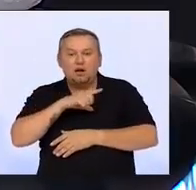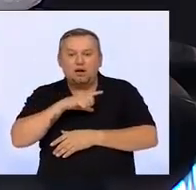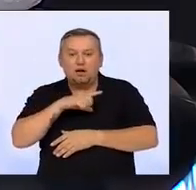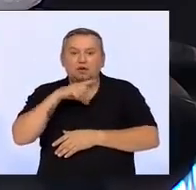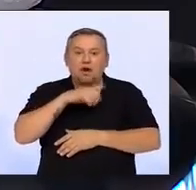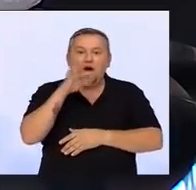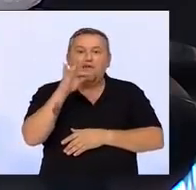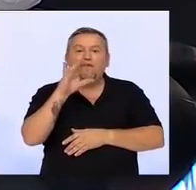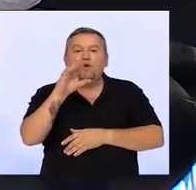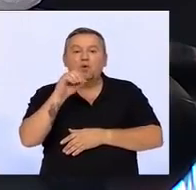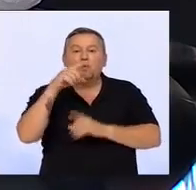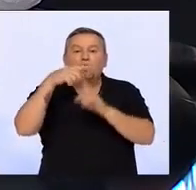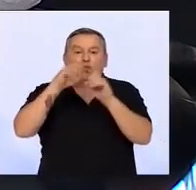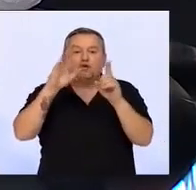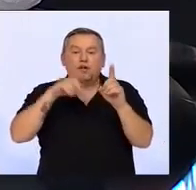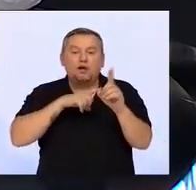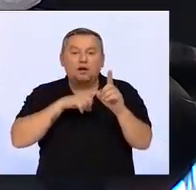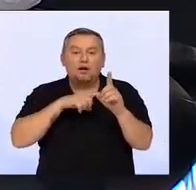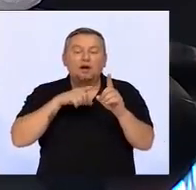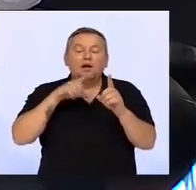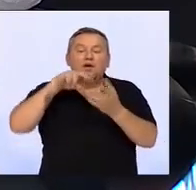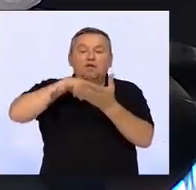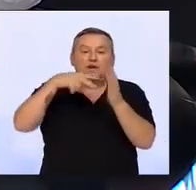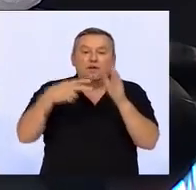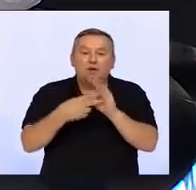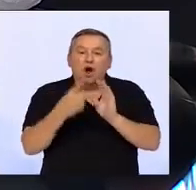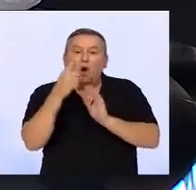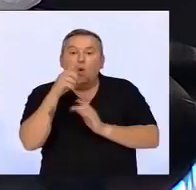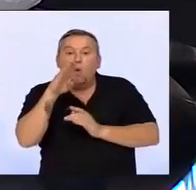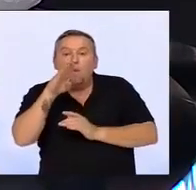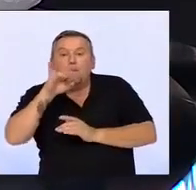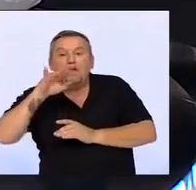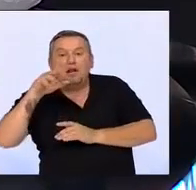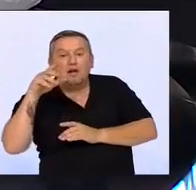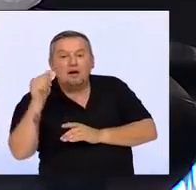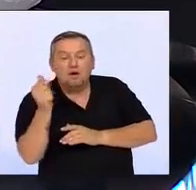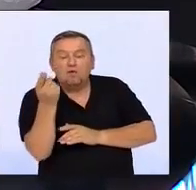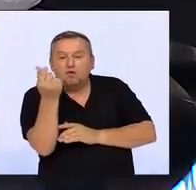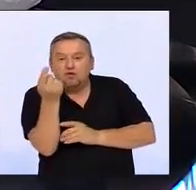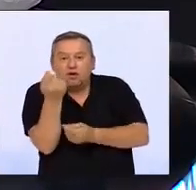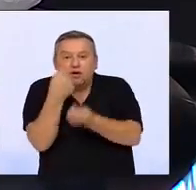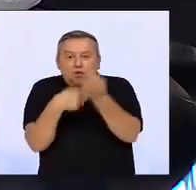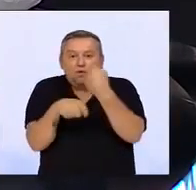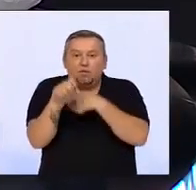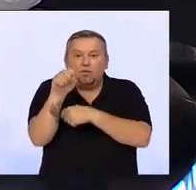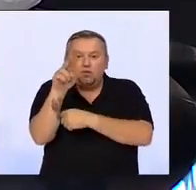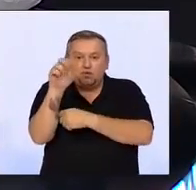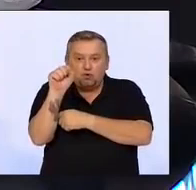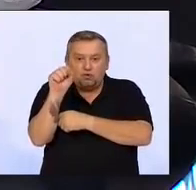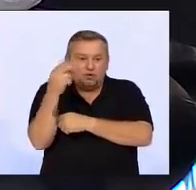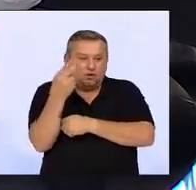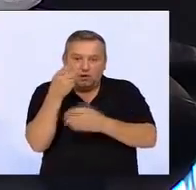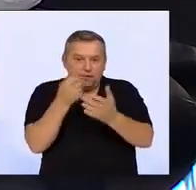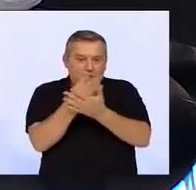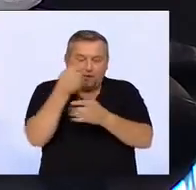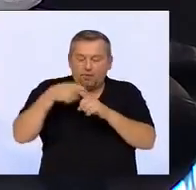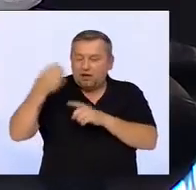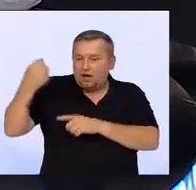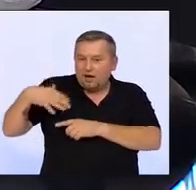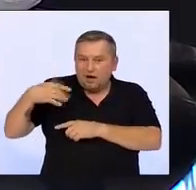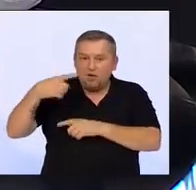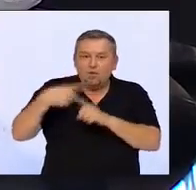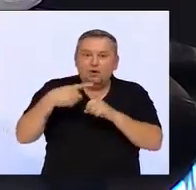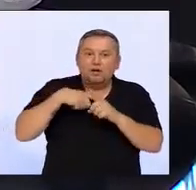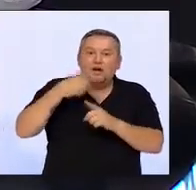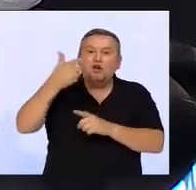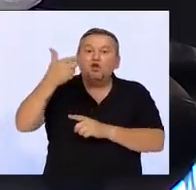1 bilhão de recursos economizados do SUS, que vai poder comprar o remédio, que hoje não pode comprar porque é caríssimo, tem 12 mil pacientes